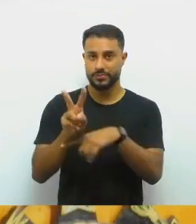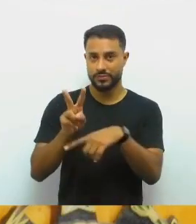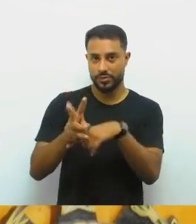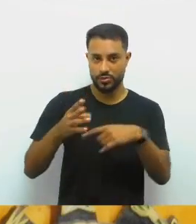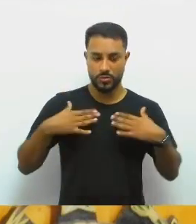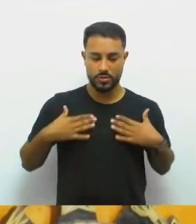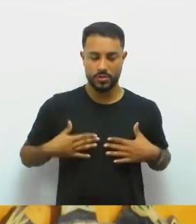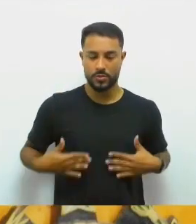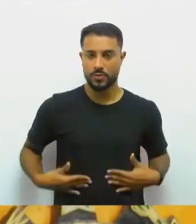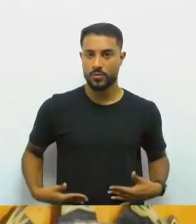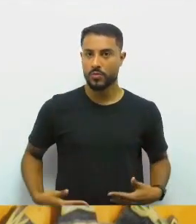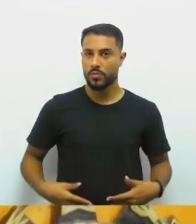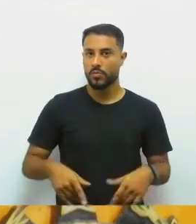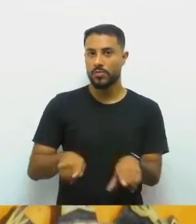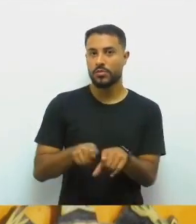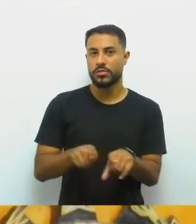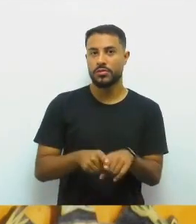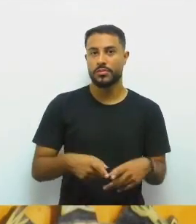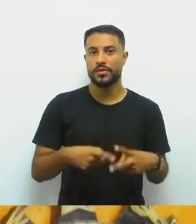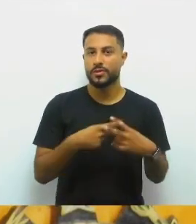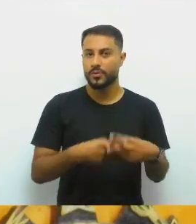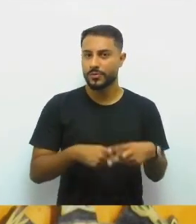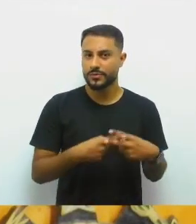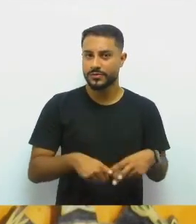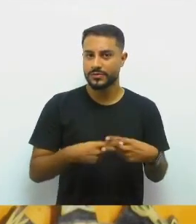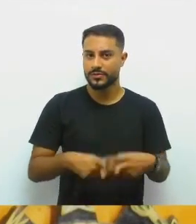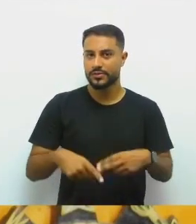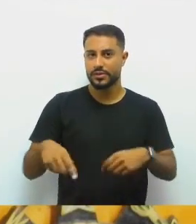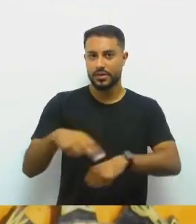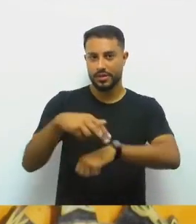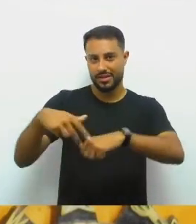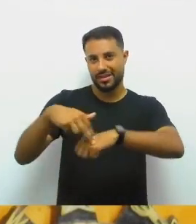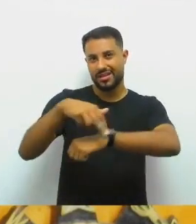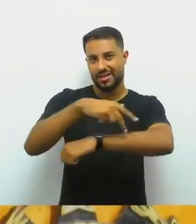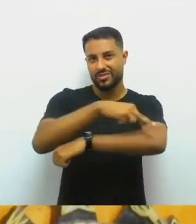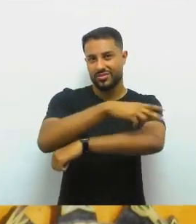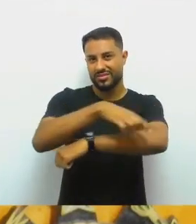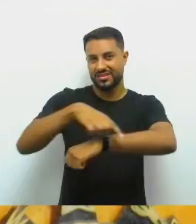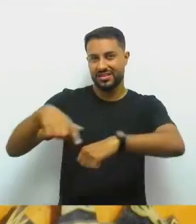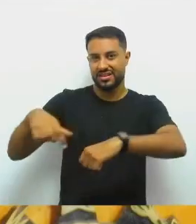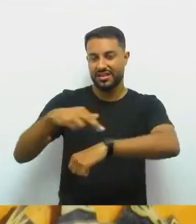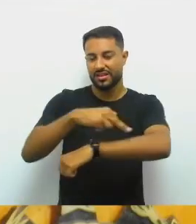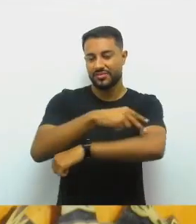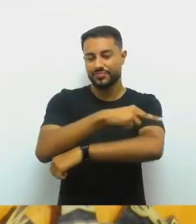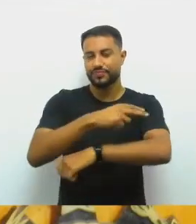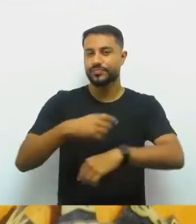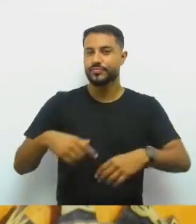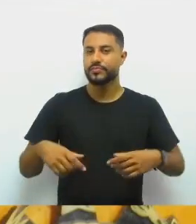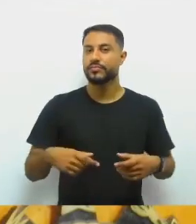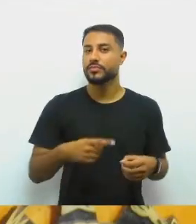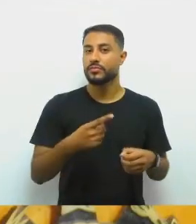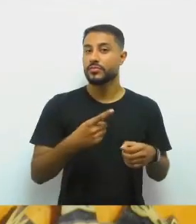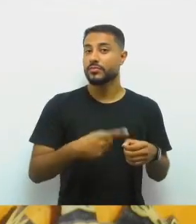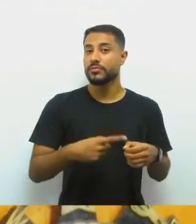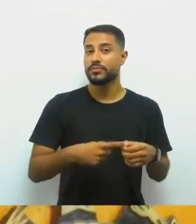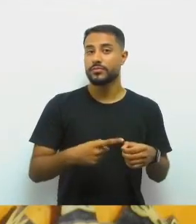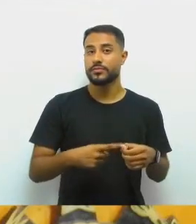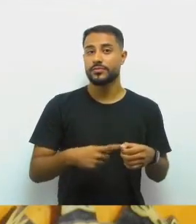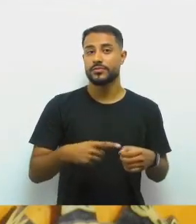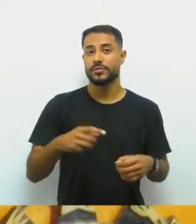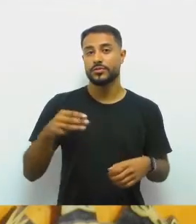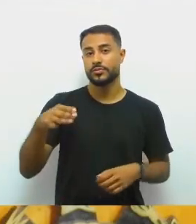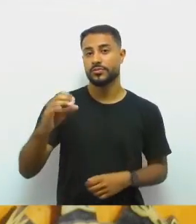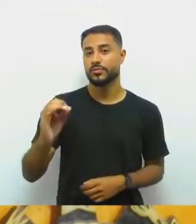concretagem da calçada do córrego que margeia a rua Mário Natalino Jordão, próximo ao número 357, no bairro da